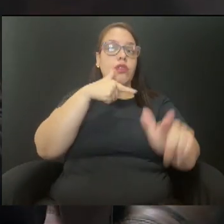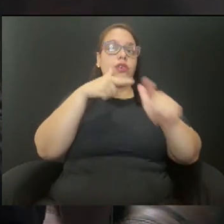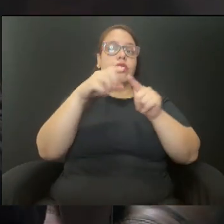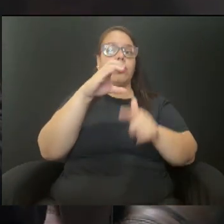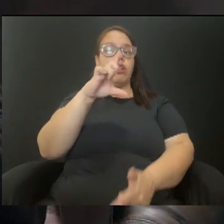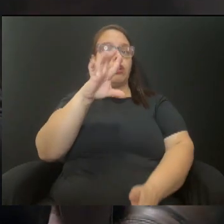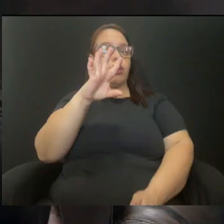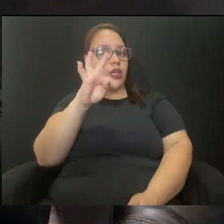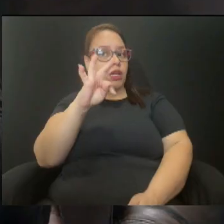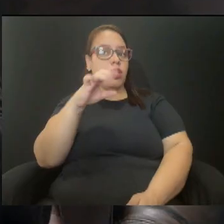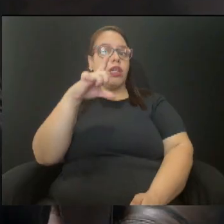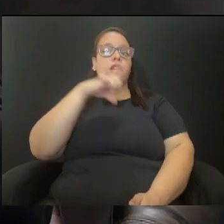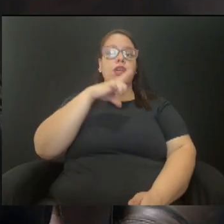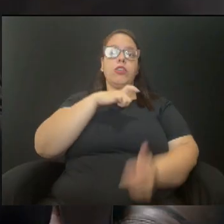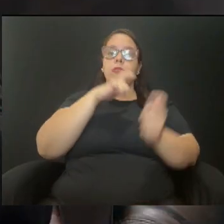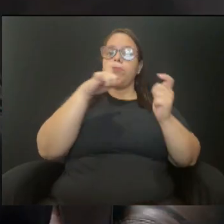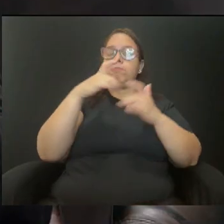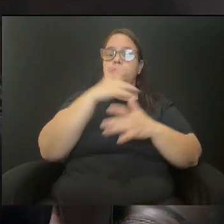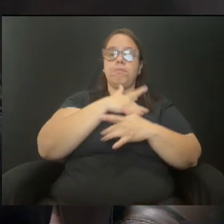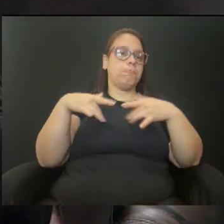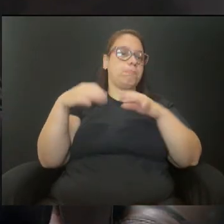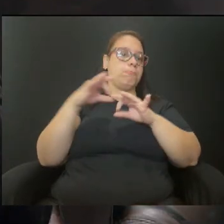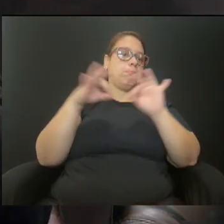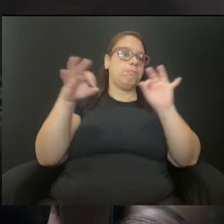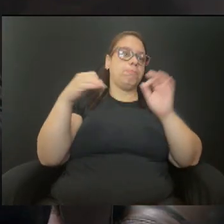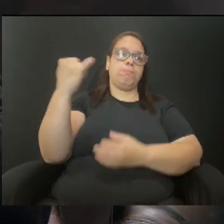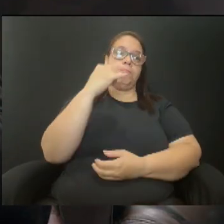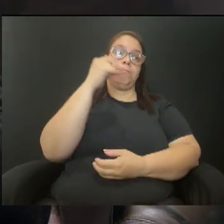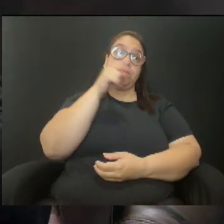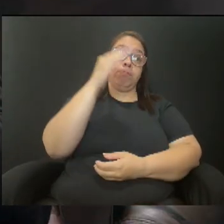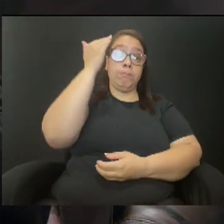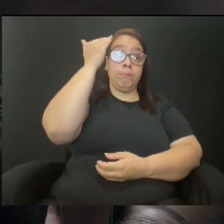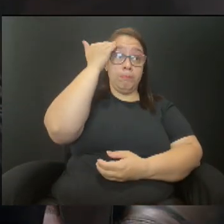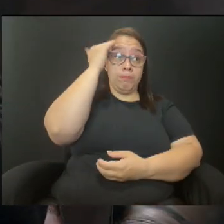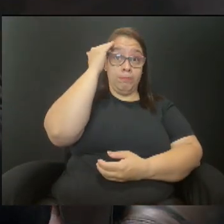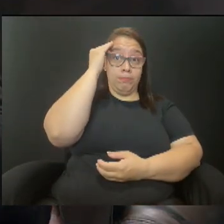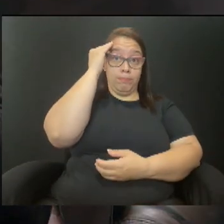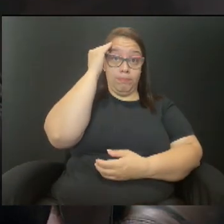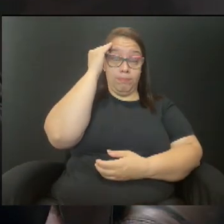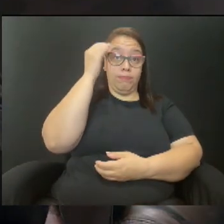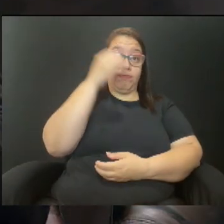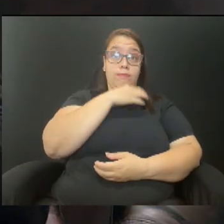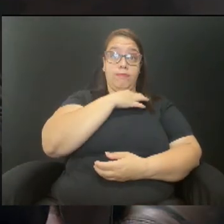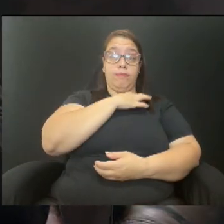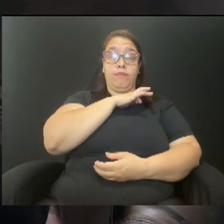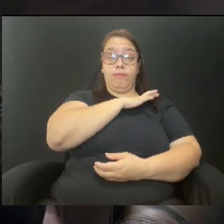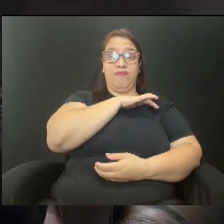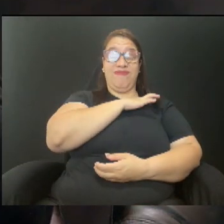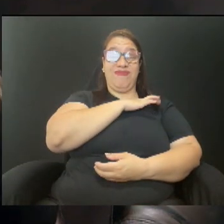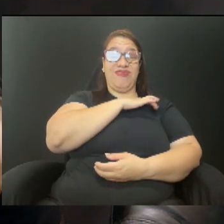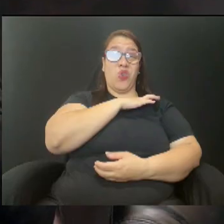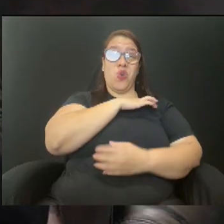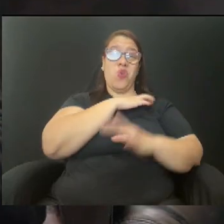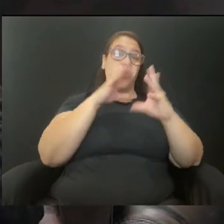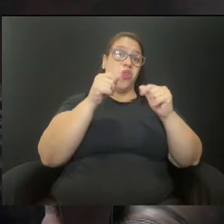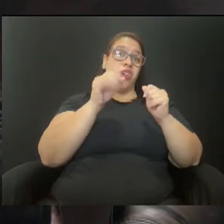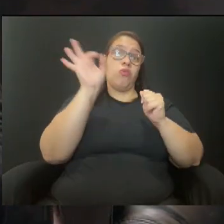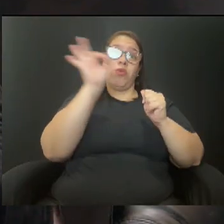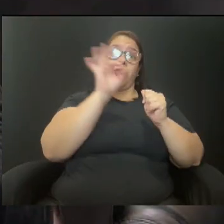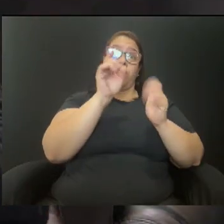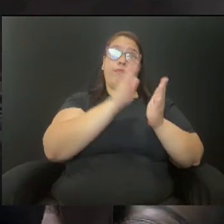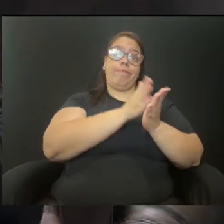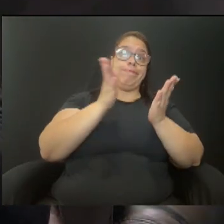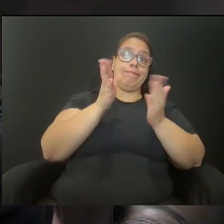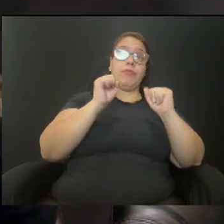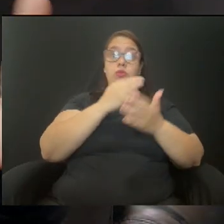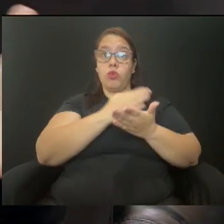ambiente saudável, é muito importante para você entender que não é um geral, foi um caso à parte, que você pode iniciar em